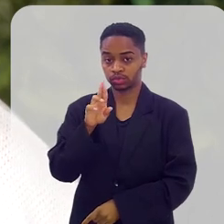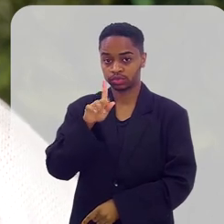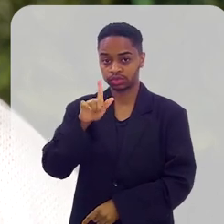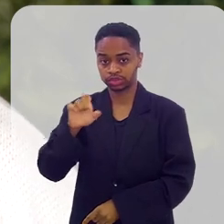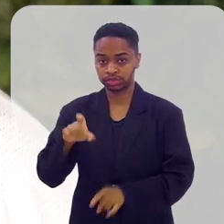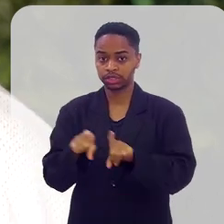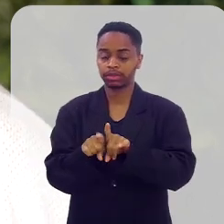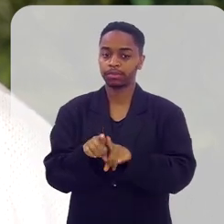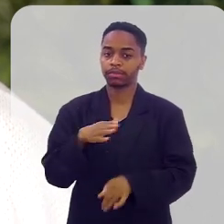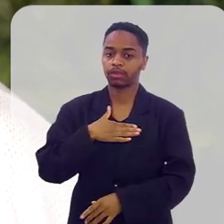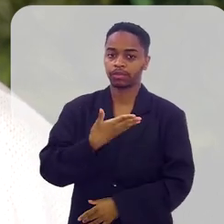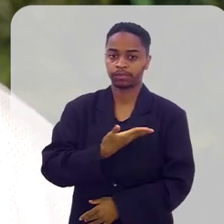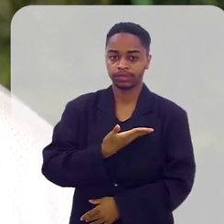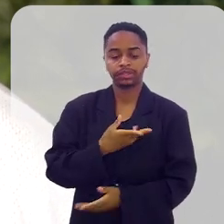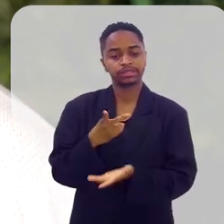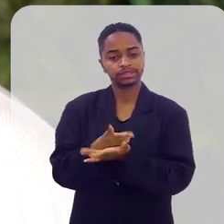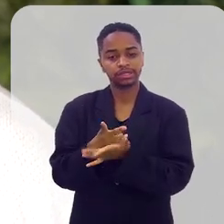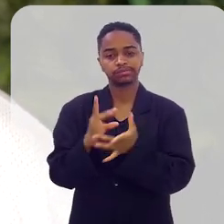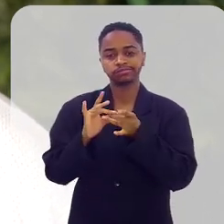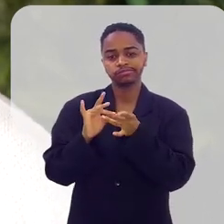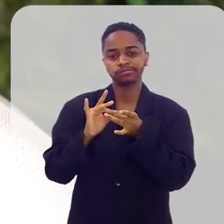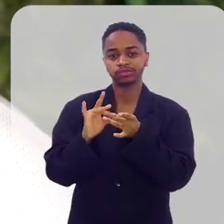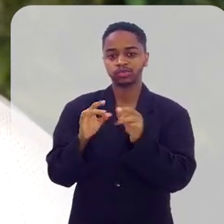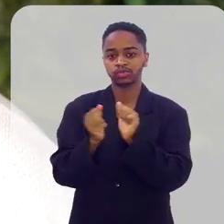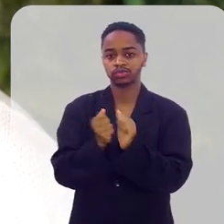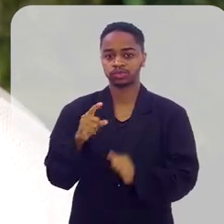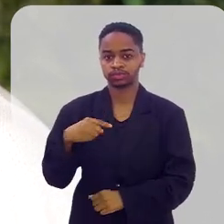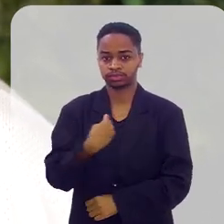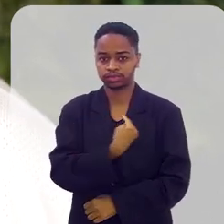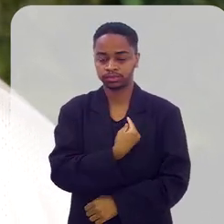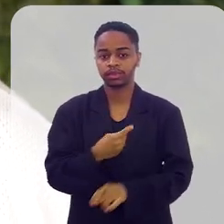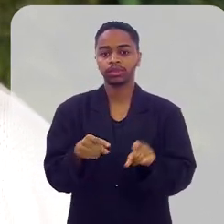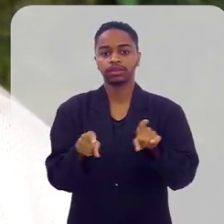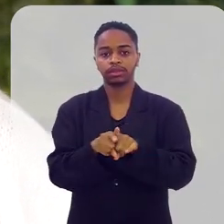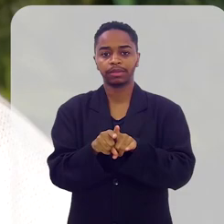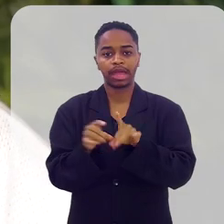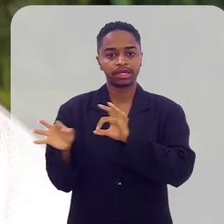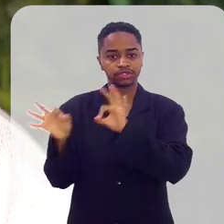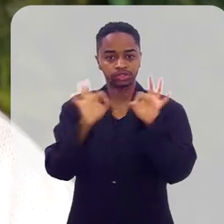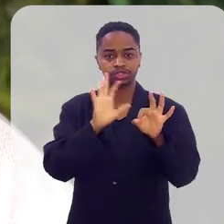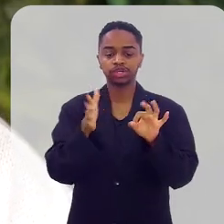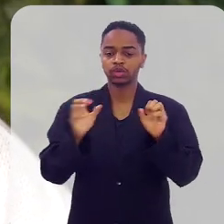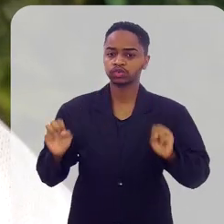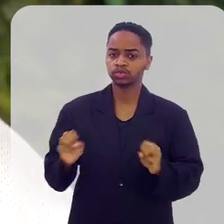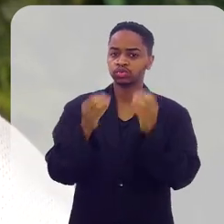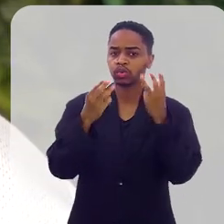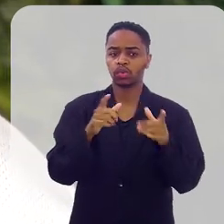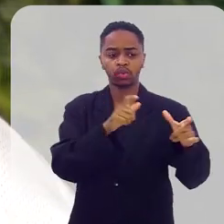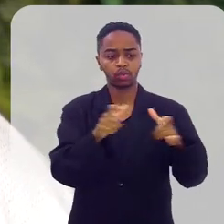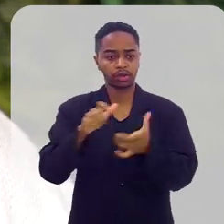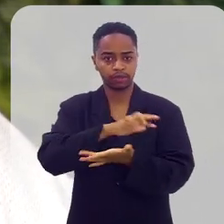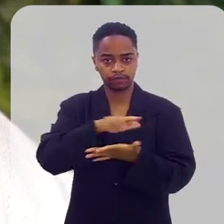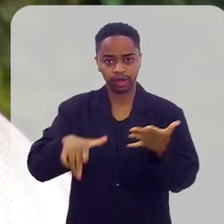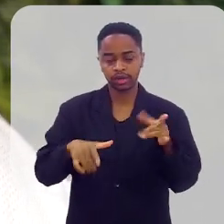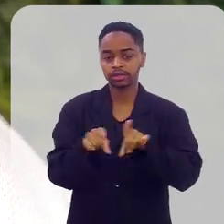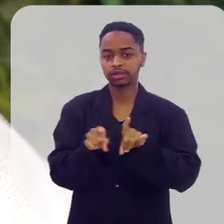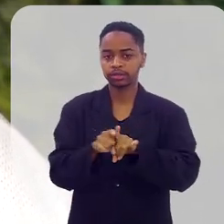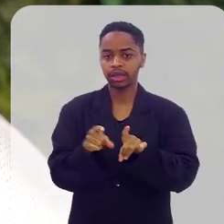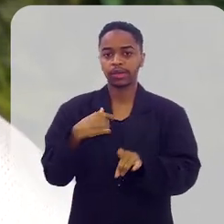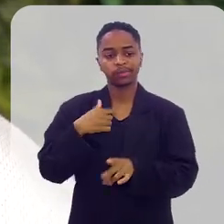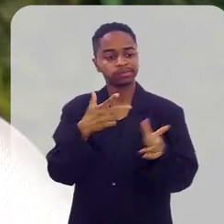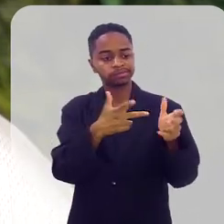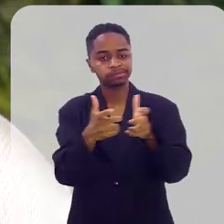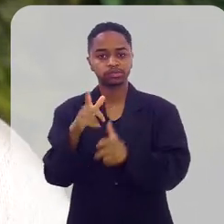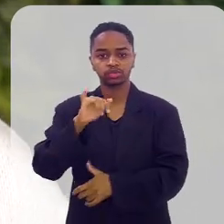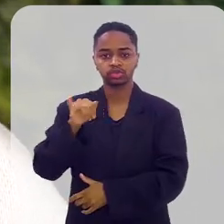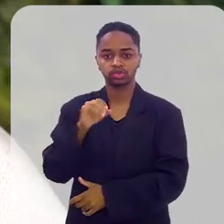um amigo que sempre esteve, sabe? Sempre esteve junto conosco. Já vi shows deles por vários lugares. Tenho visto o